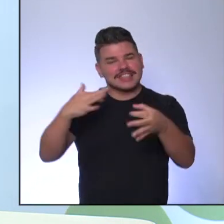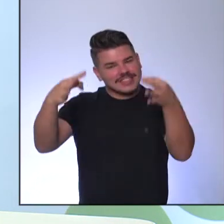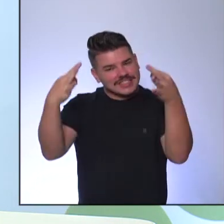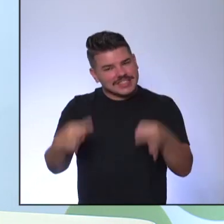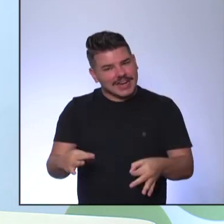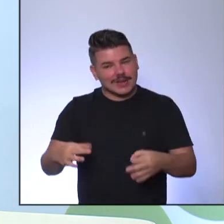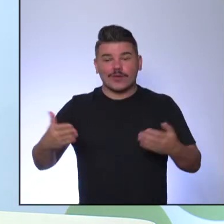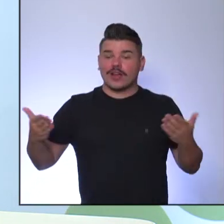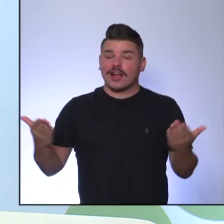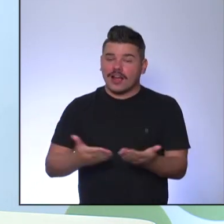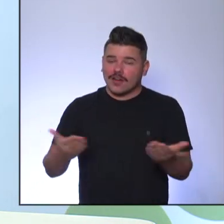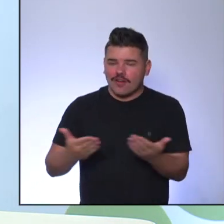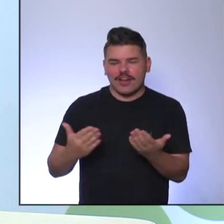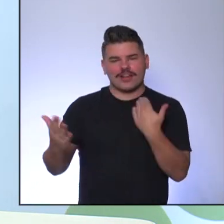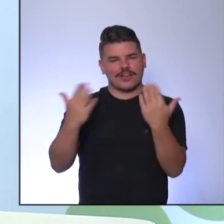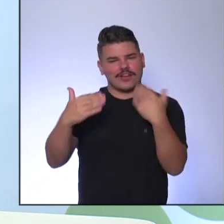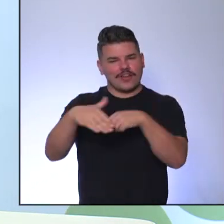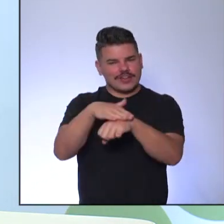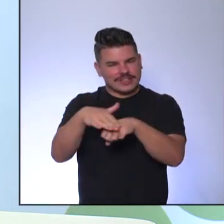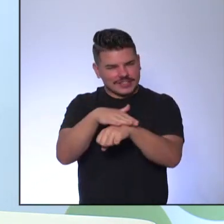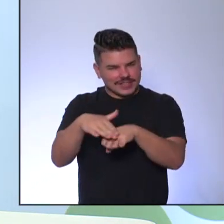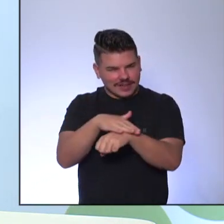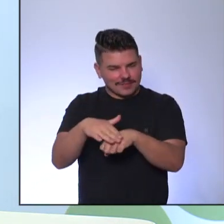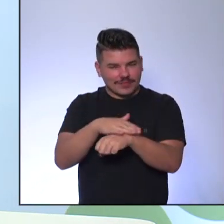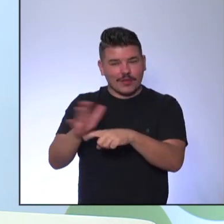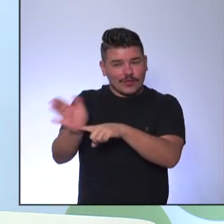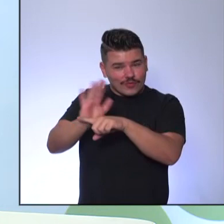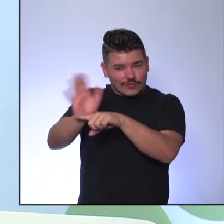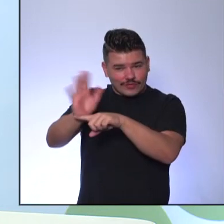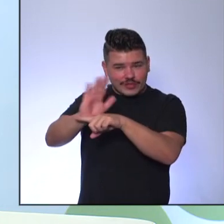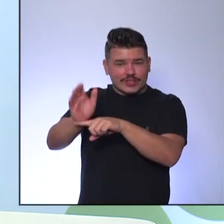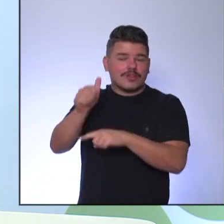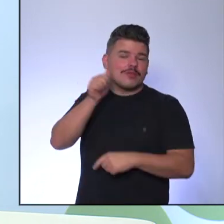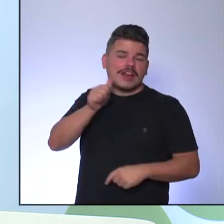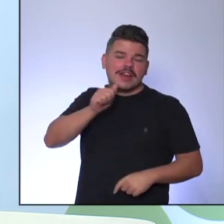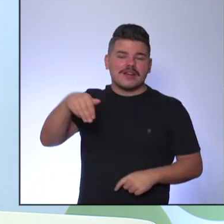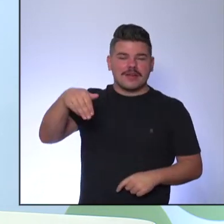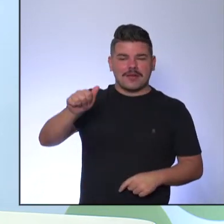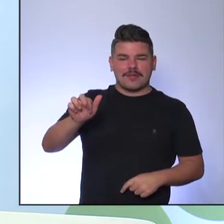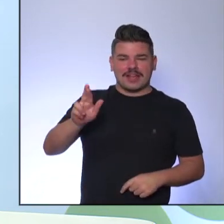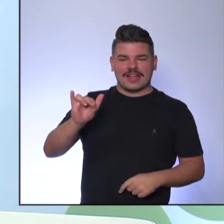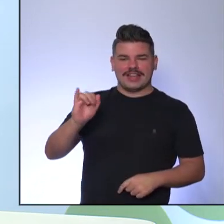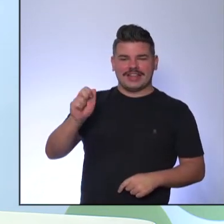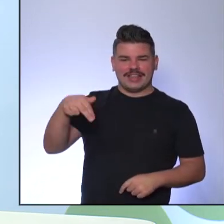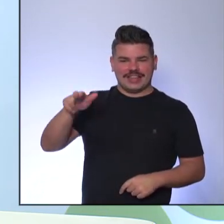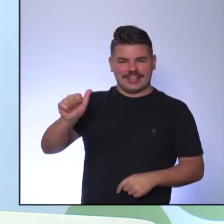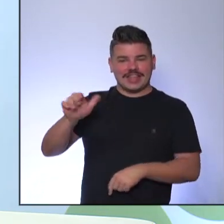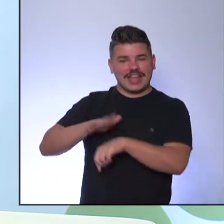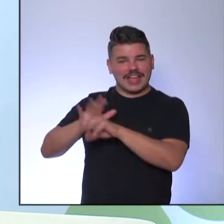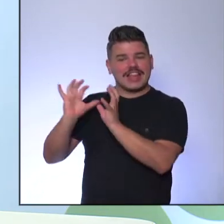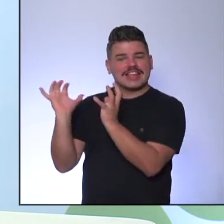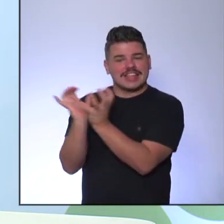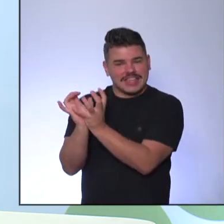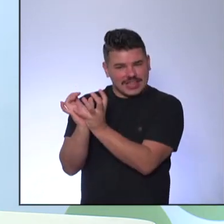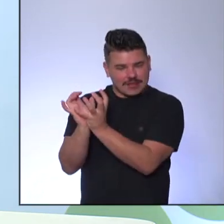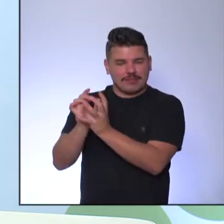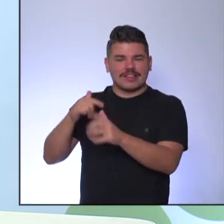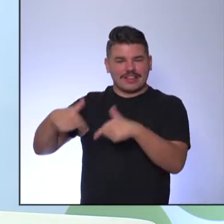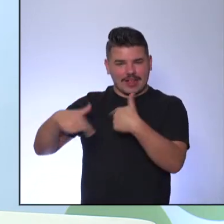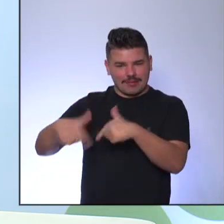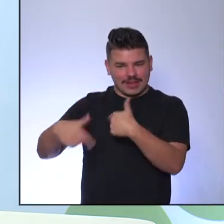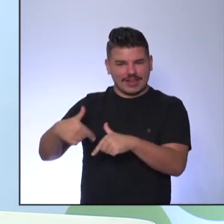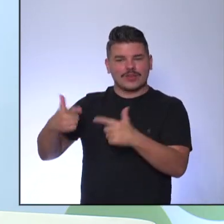de retomada, que está super bacana esse vídeo, foi feito pela Mariana, que também compõe a equipe de Geografia